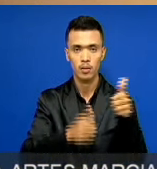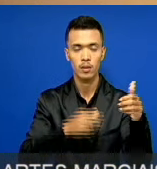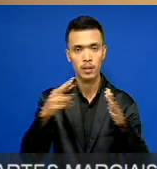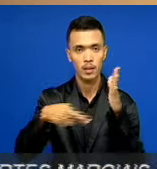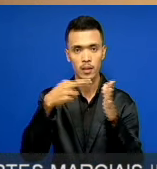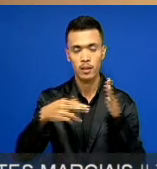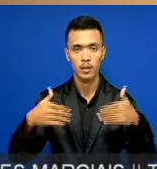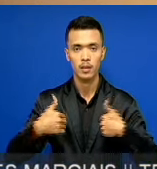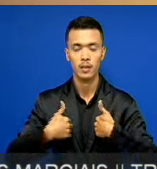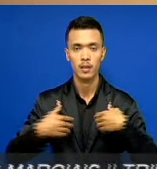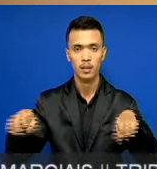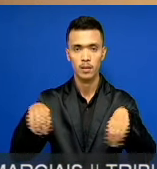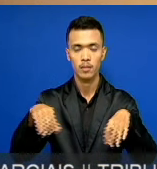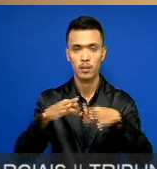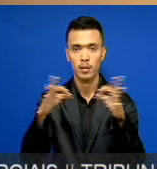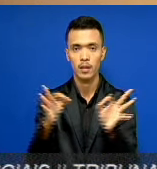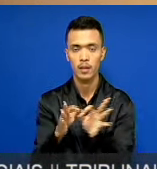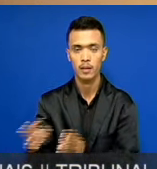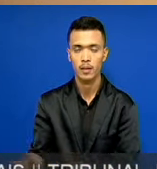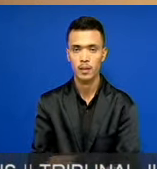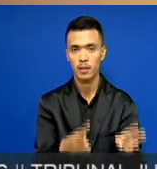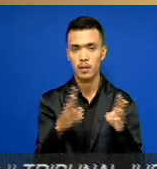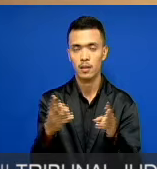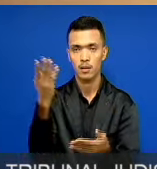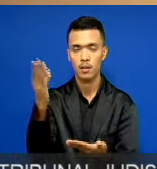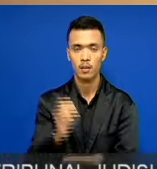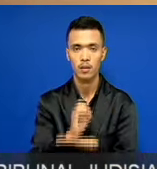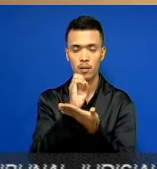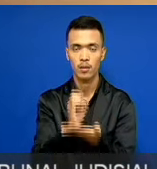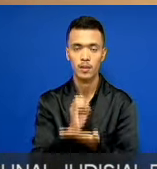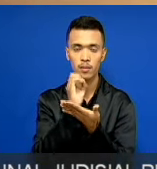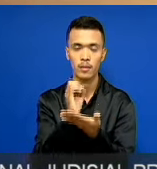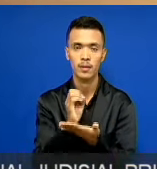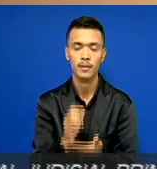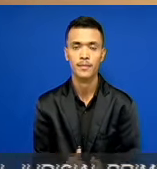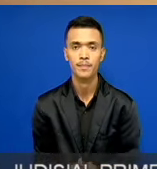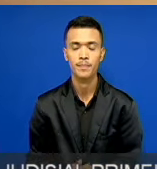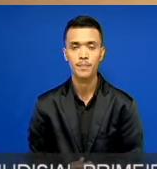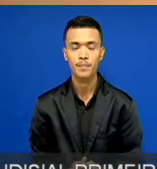a projeto Reabilitação Estrada, Rusino Efefam Baoenuno, Notono Baoesilo.